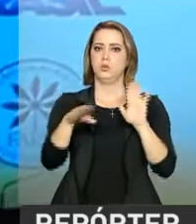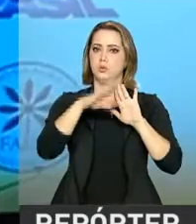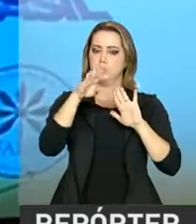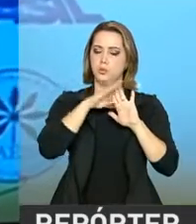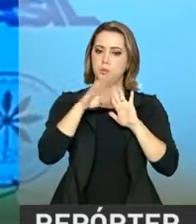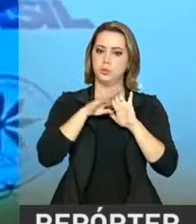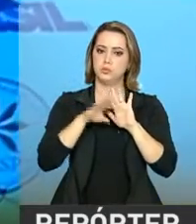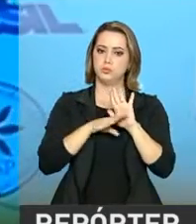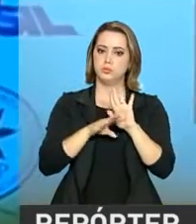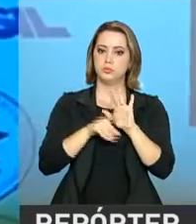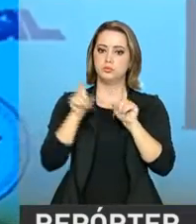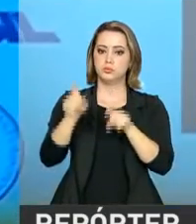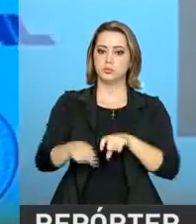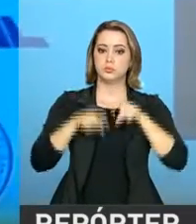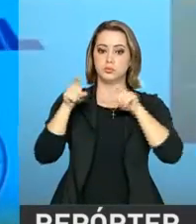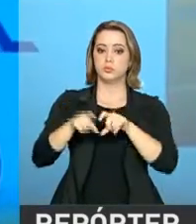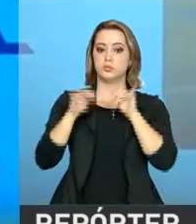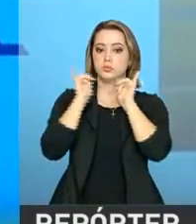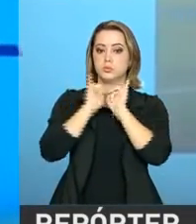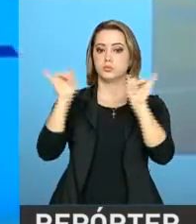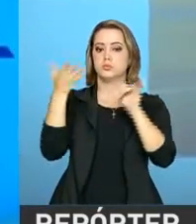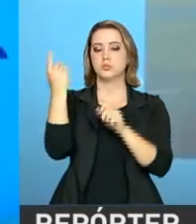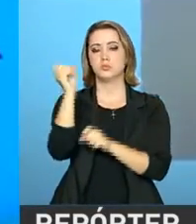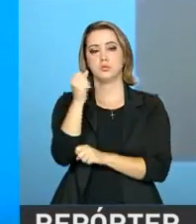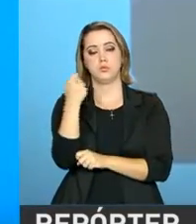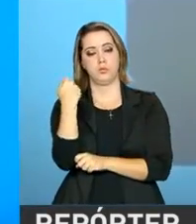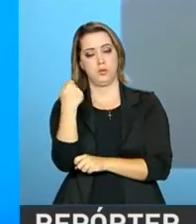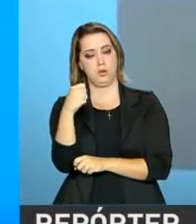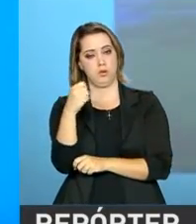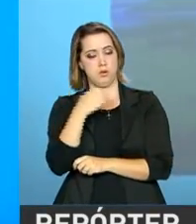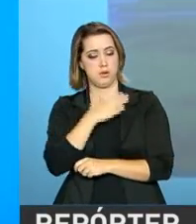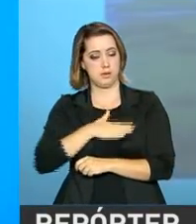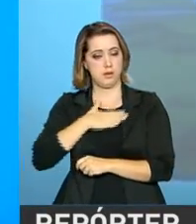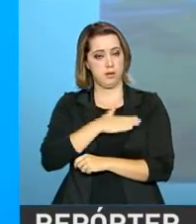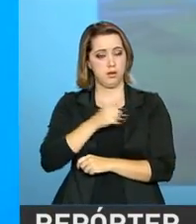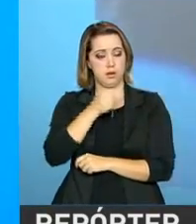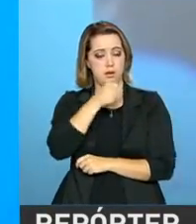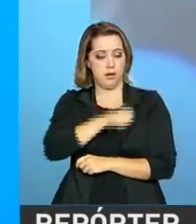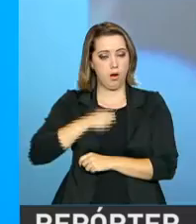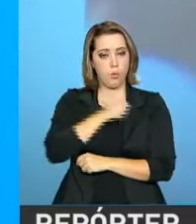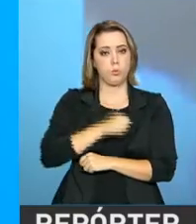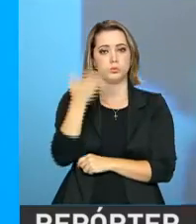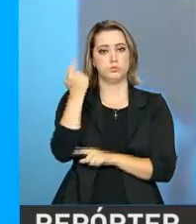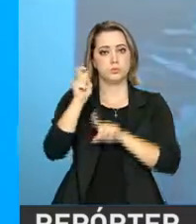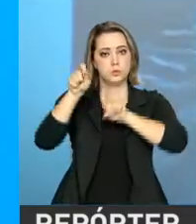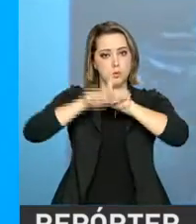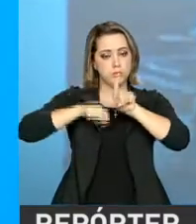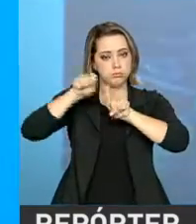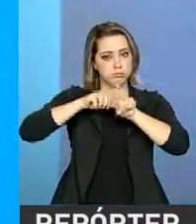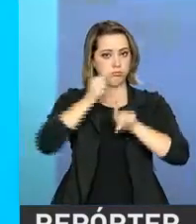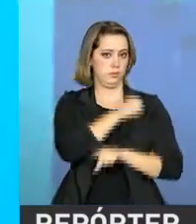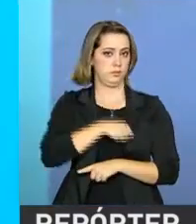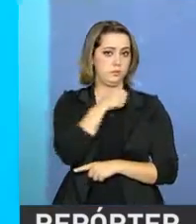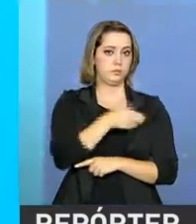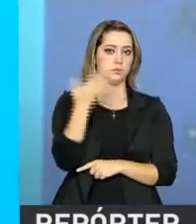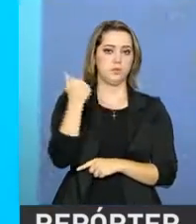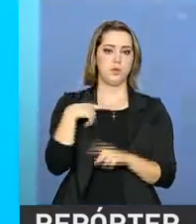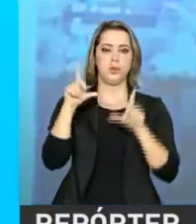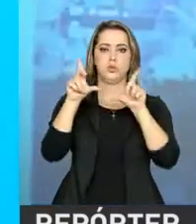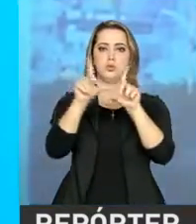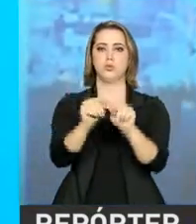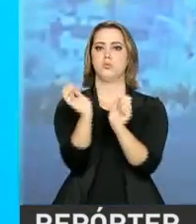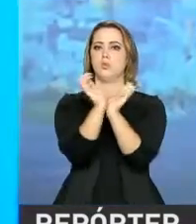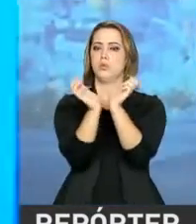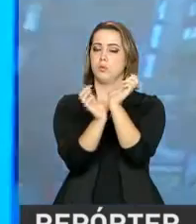o rio grande do sul lançado em agosto do ano passado pelo ministério da agricultura pecuária e abastecimento o programa pretende diminuir a burocracia